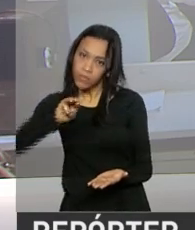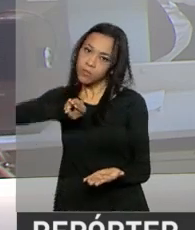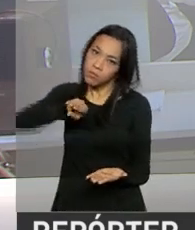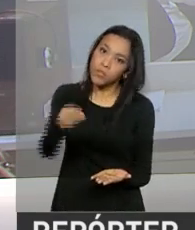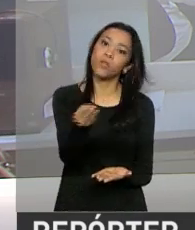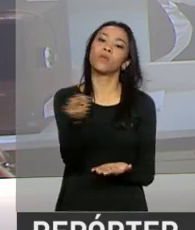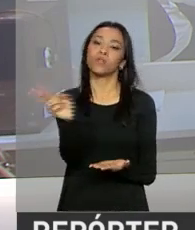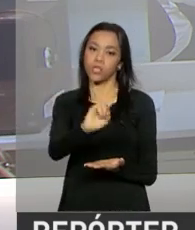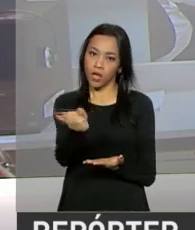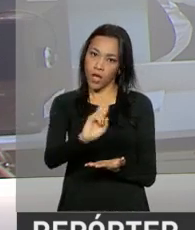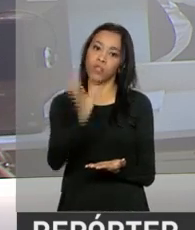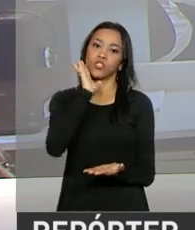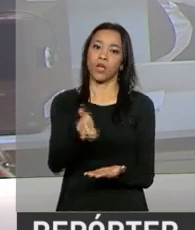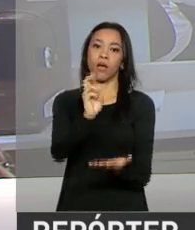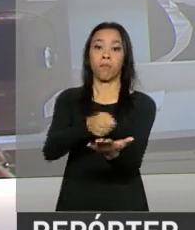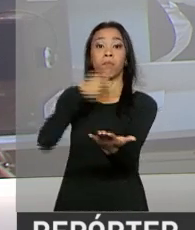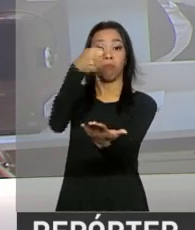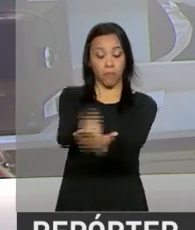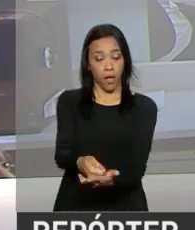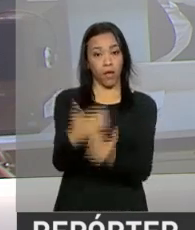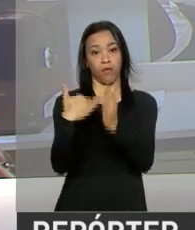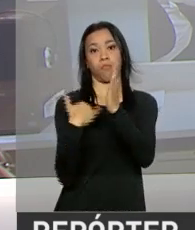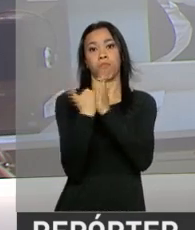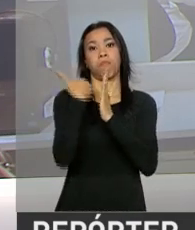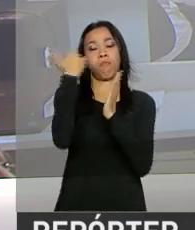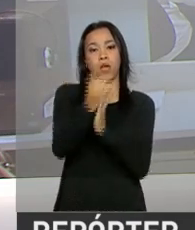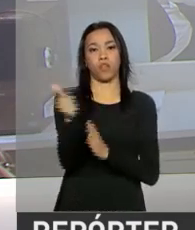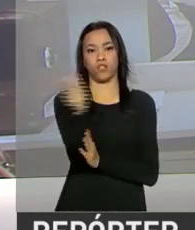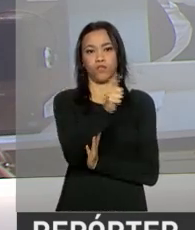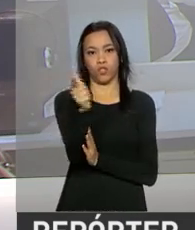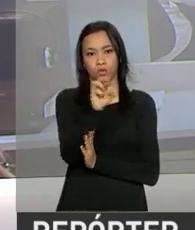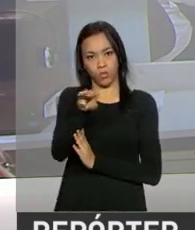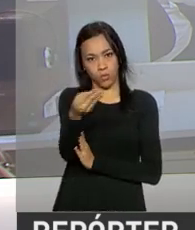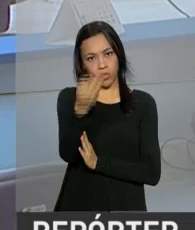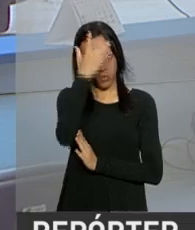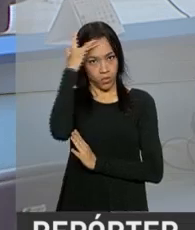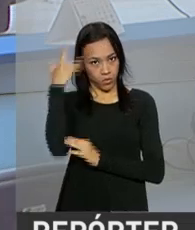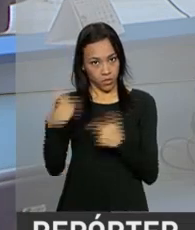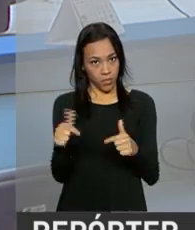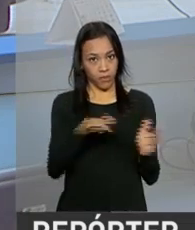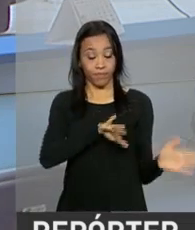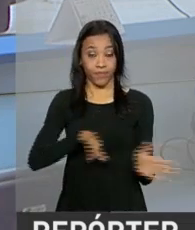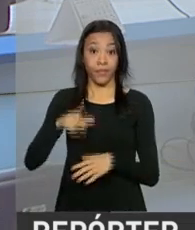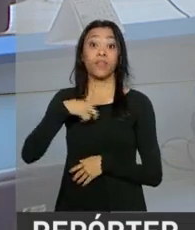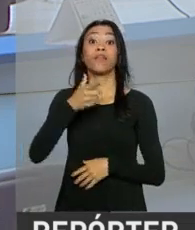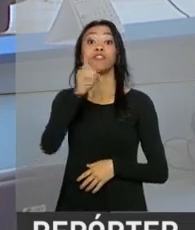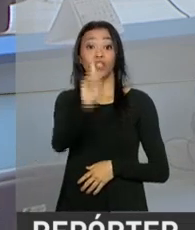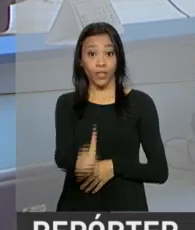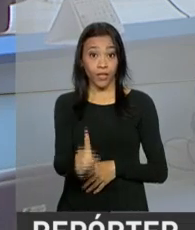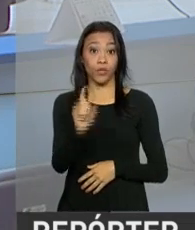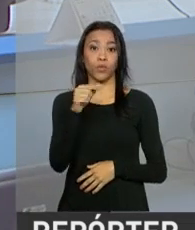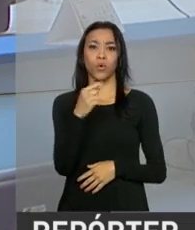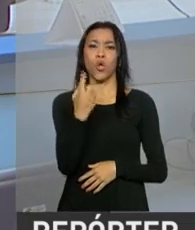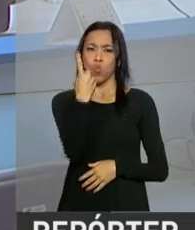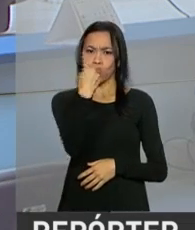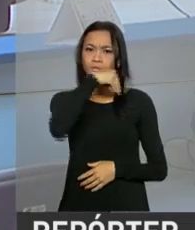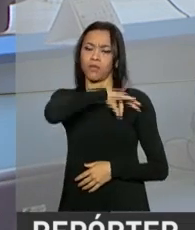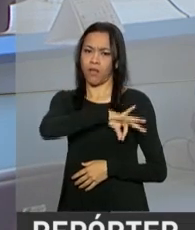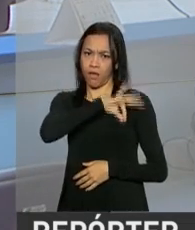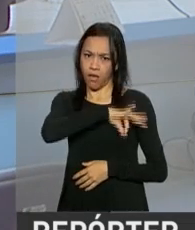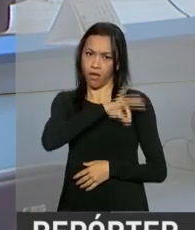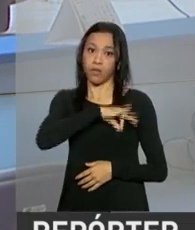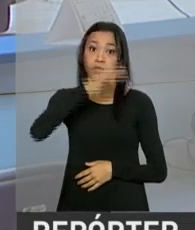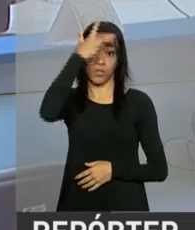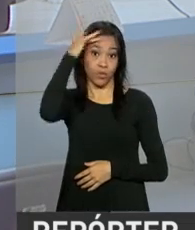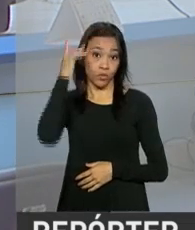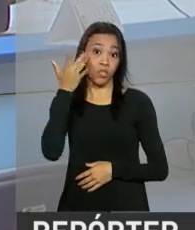18 bilhões e 300 milhões de reais foram pagos para mais de 22 milhões de trabalhadores. Tem direito ao abono no valor de um salário mínimo as